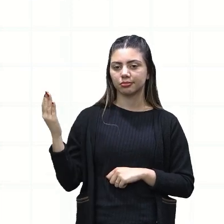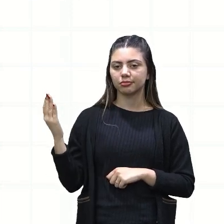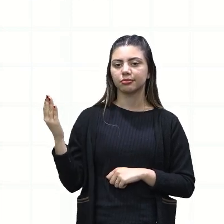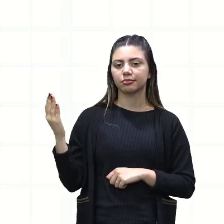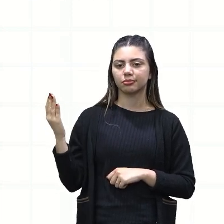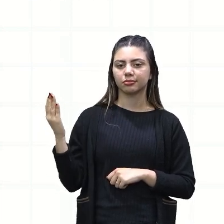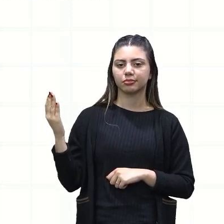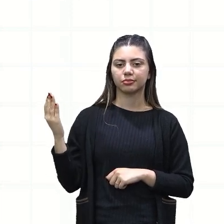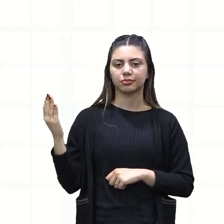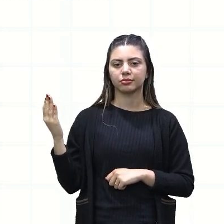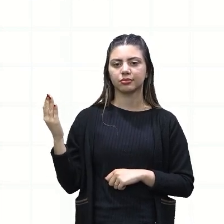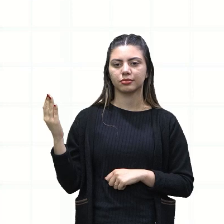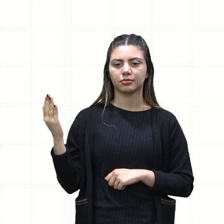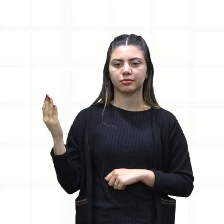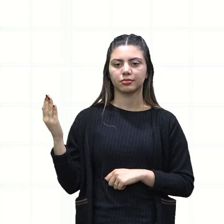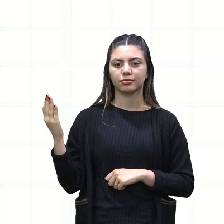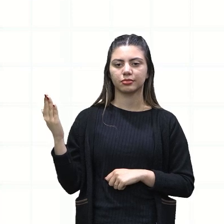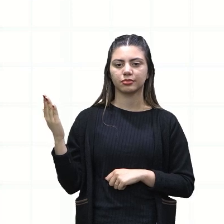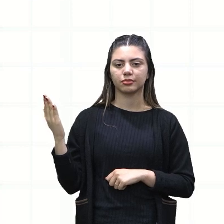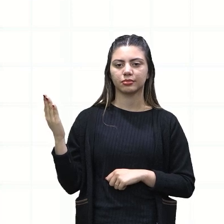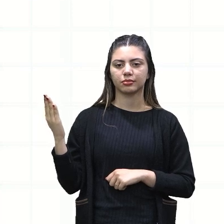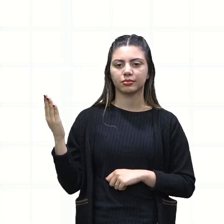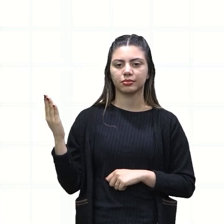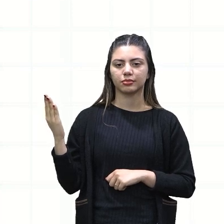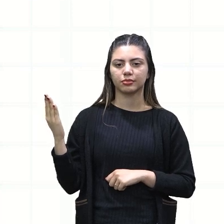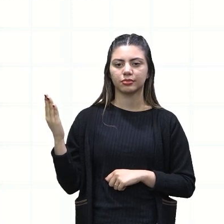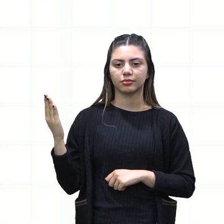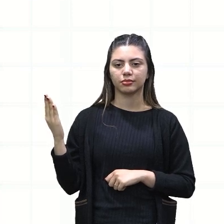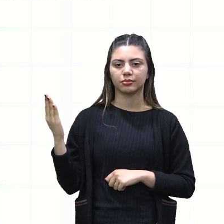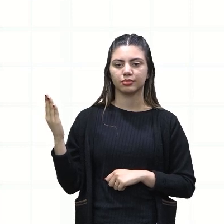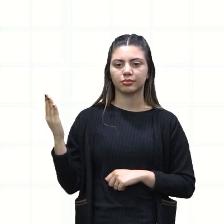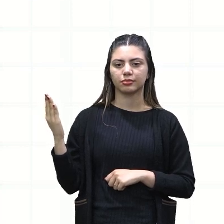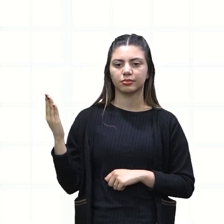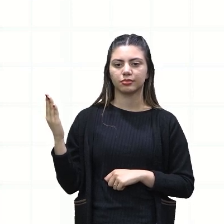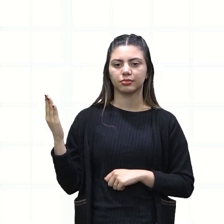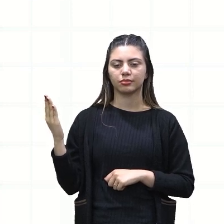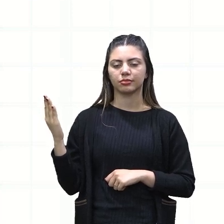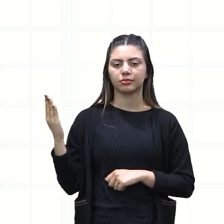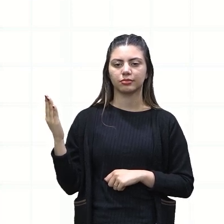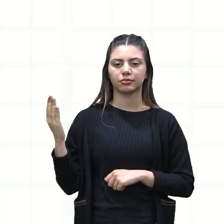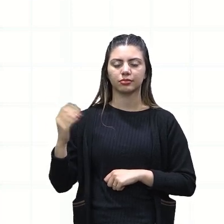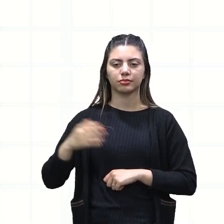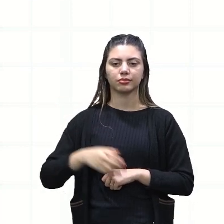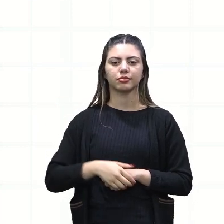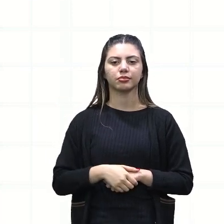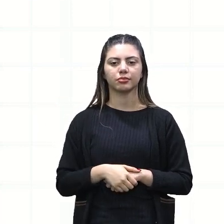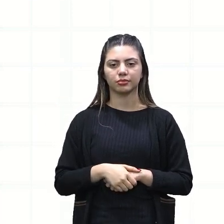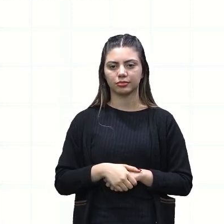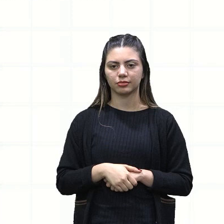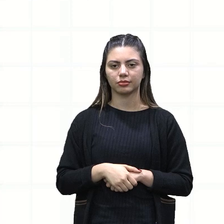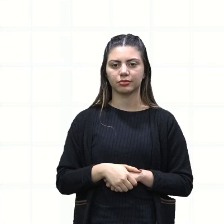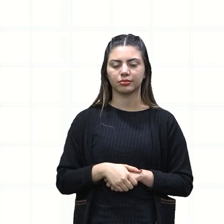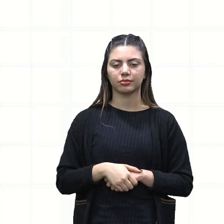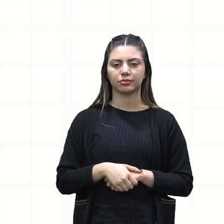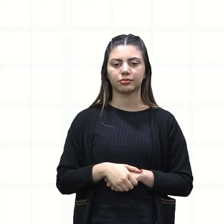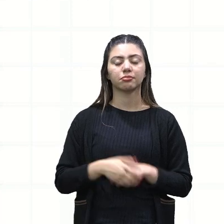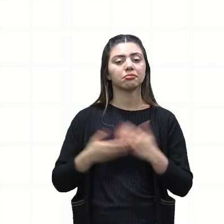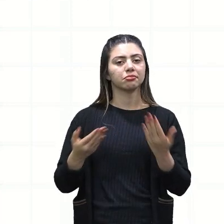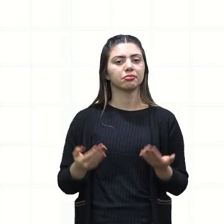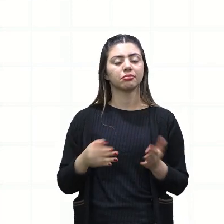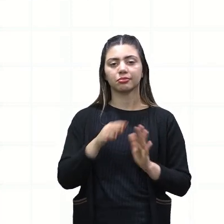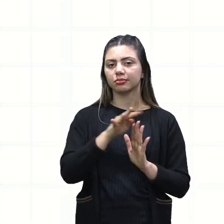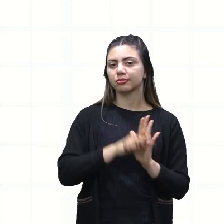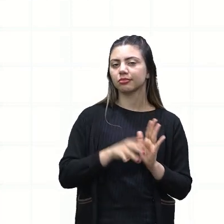The answer lies in the intricate dance between innovation and the human heart. E sobre esse texto